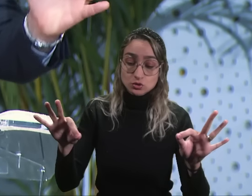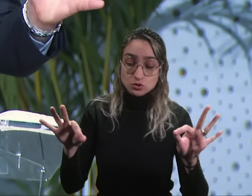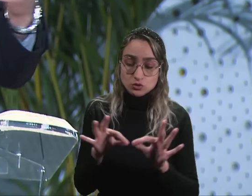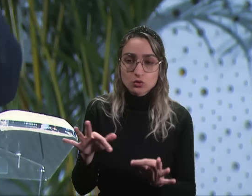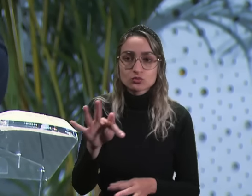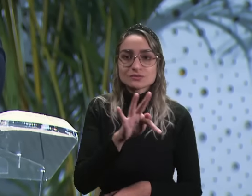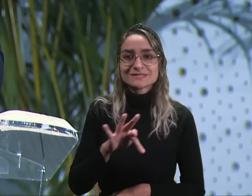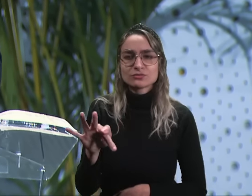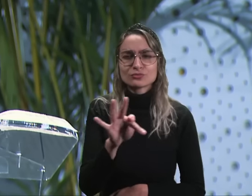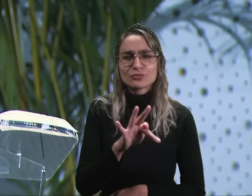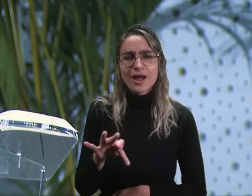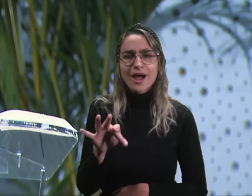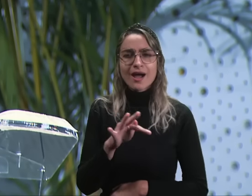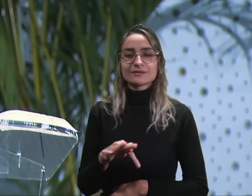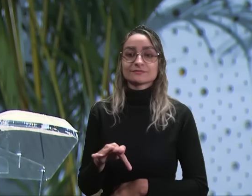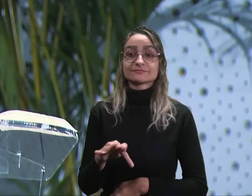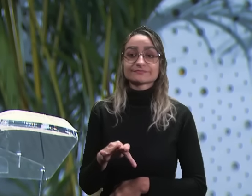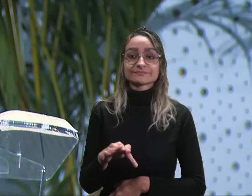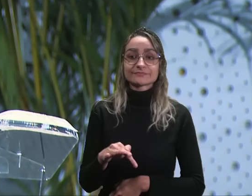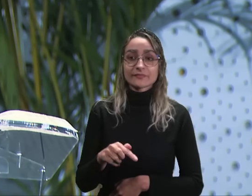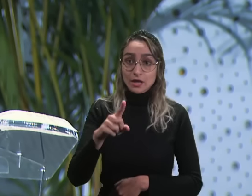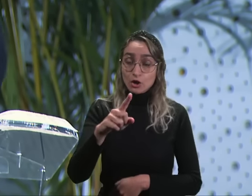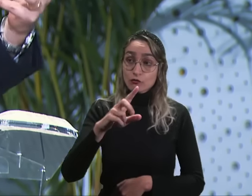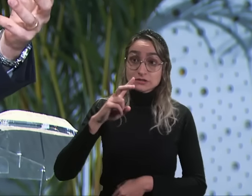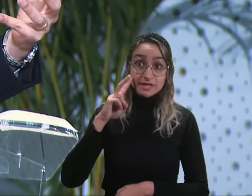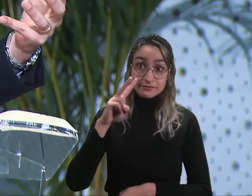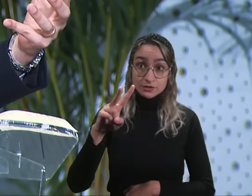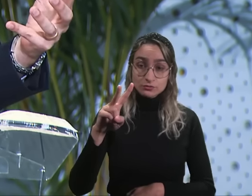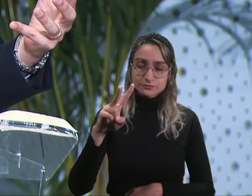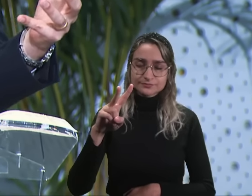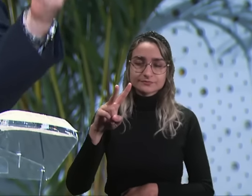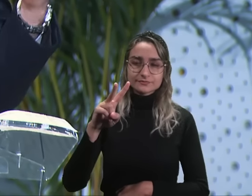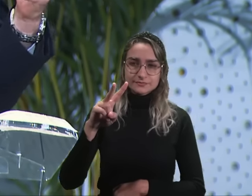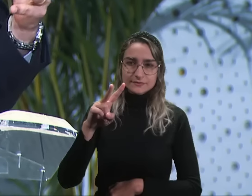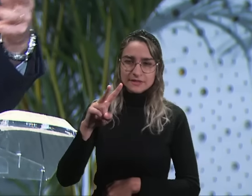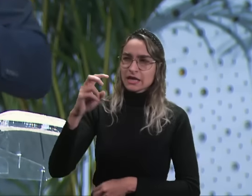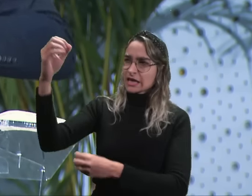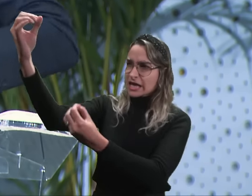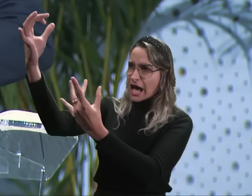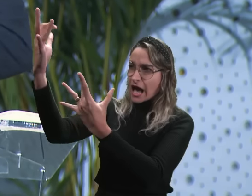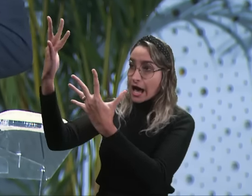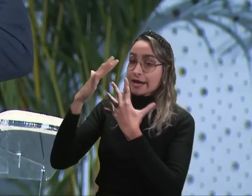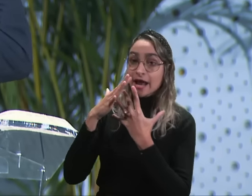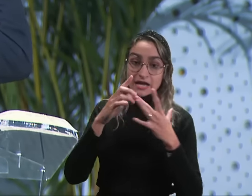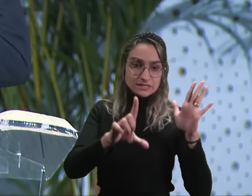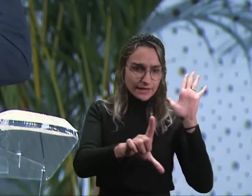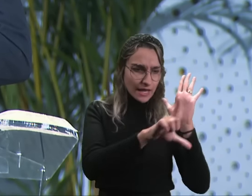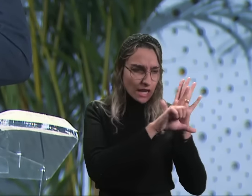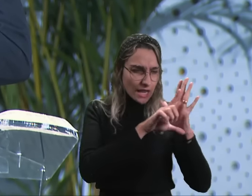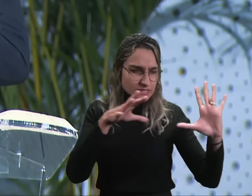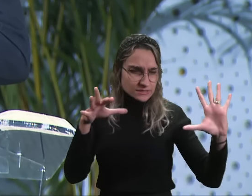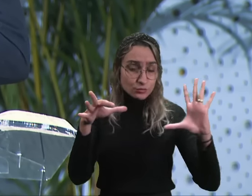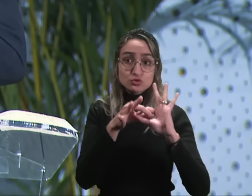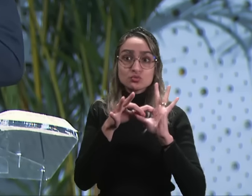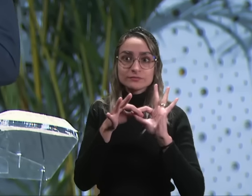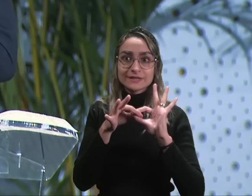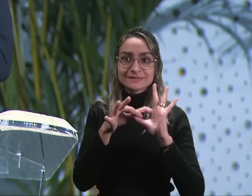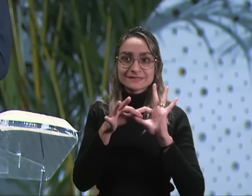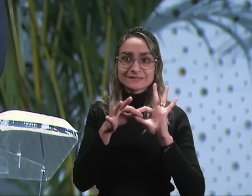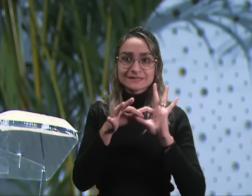você viu e nós vimos hoje que a graça não anula lei e vice--versa ambas andam de mãos dadas na revelação do